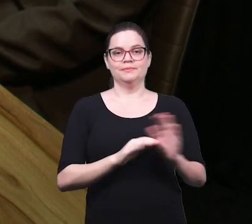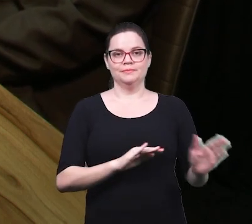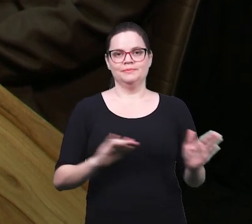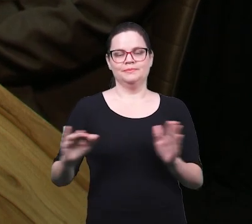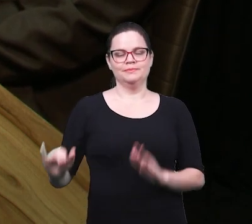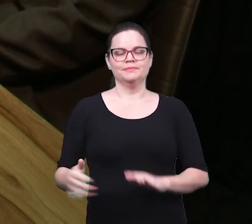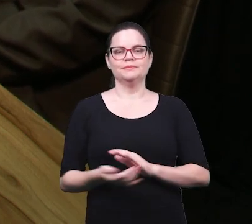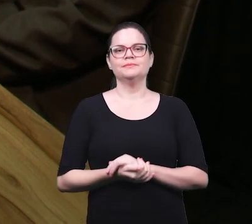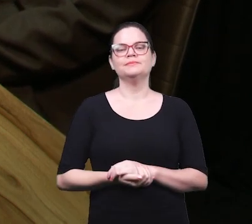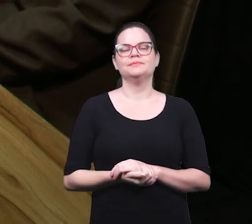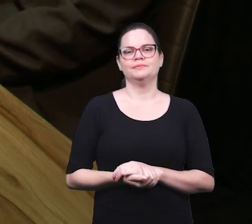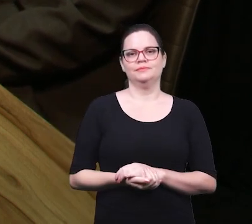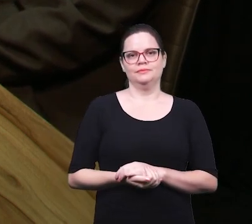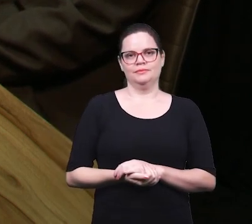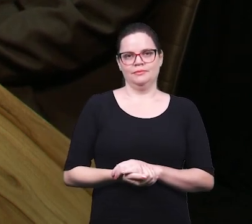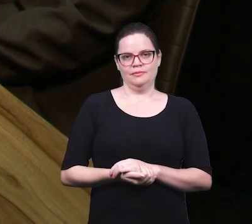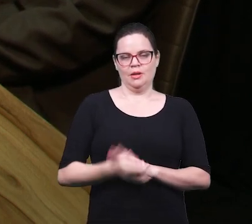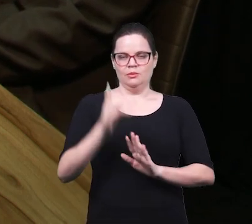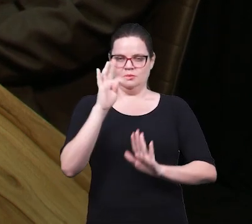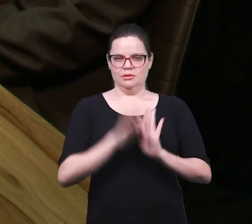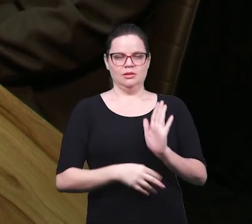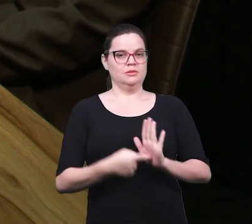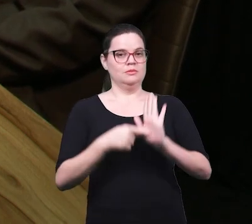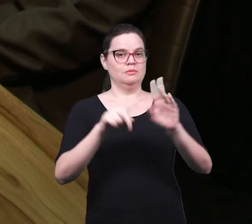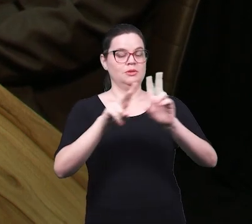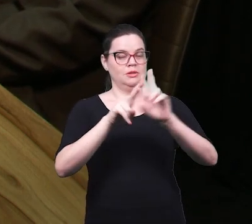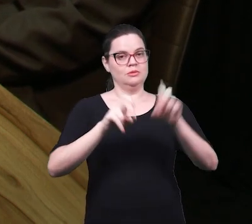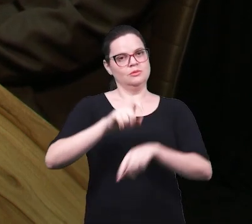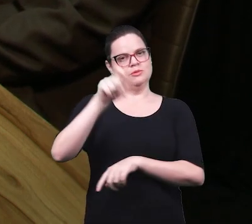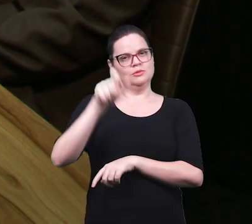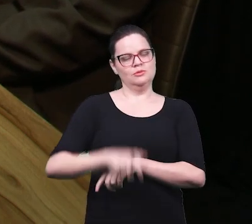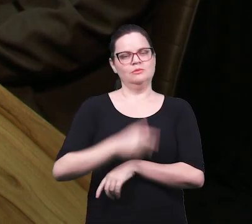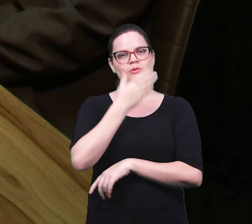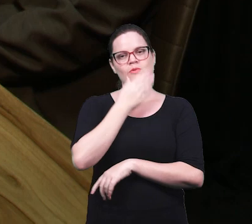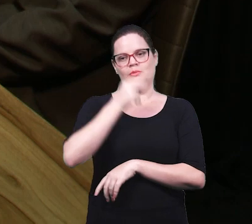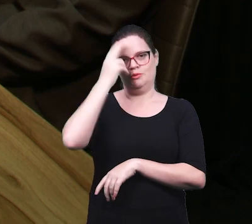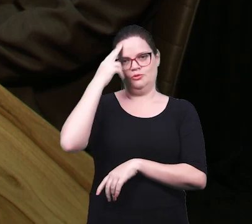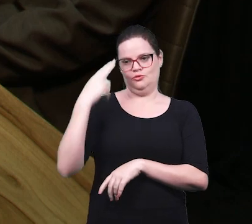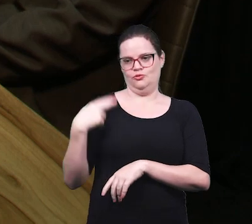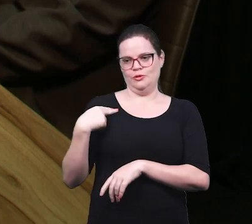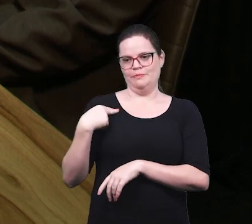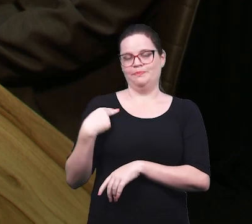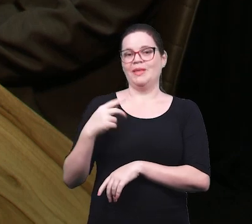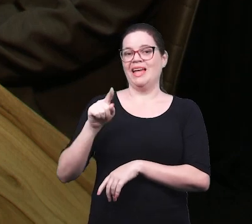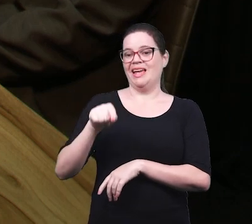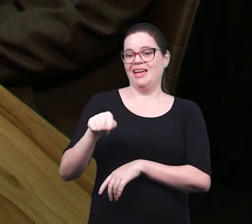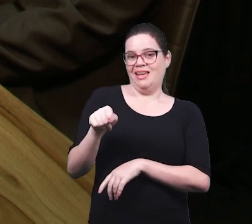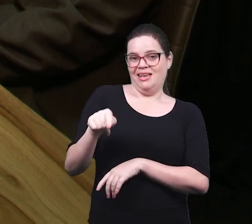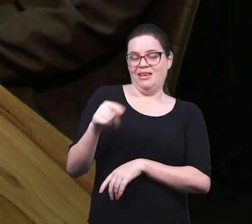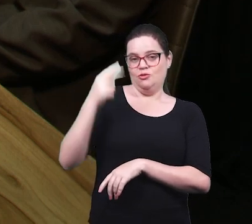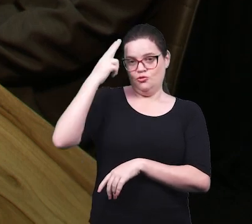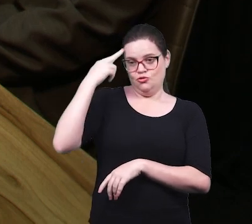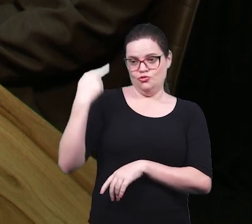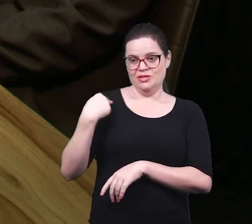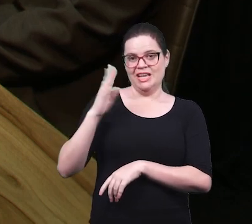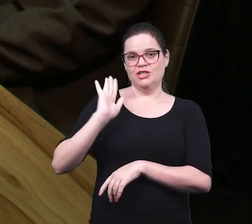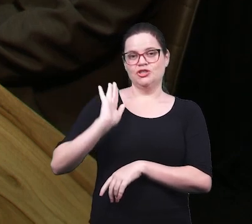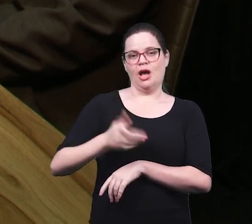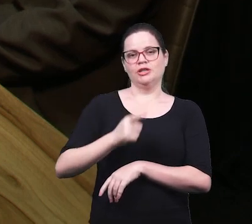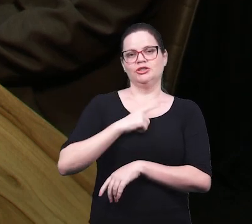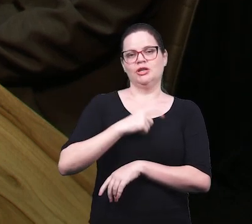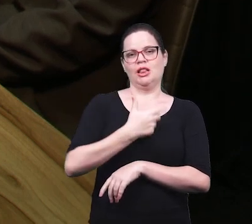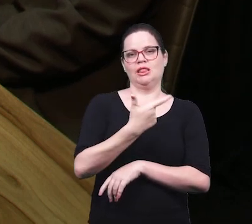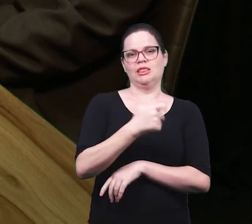Meus amados, o texto que nós lemos fala do personagem José. José foi o 11º filho